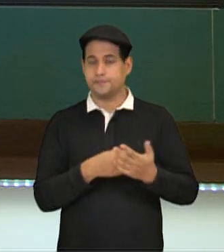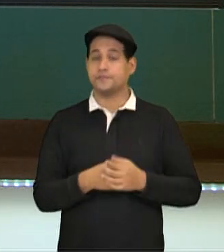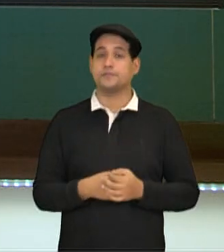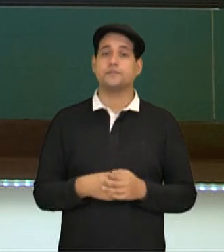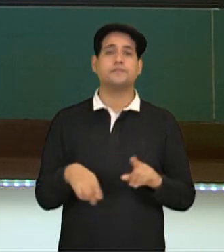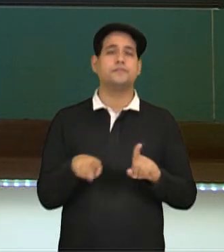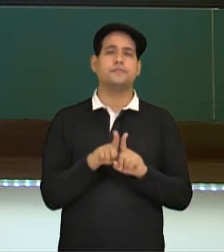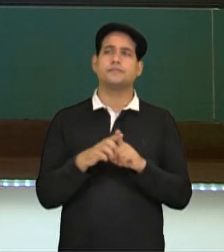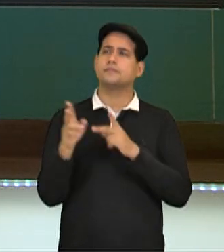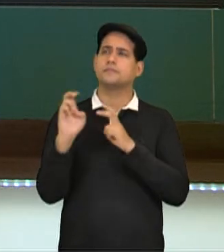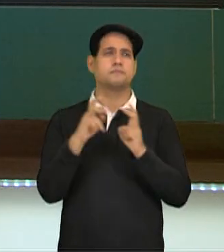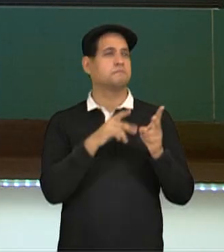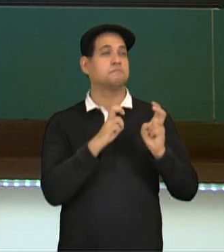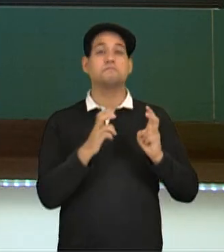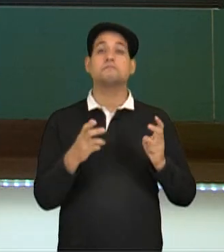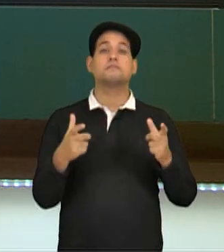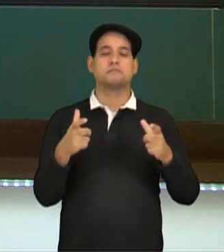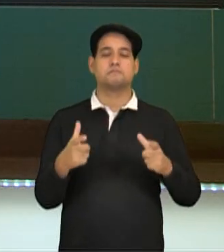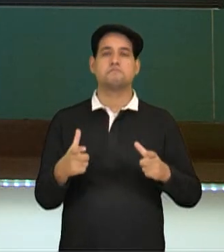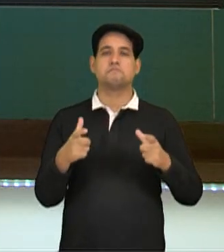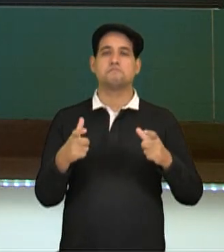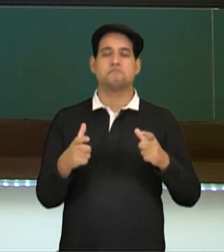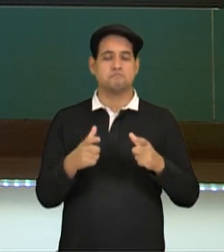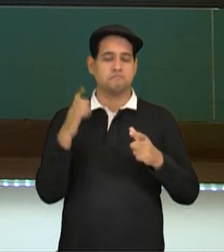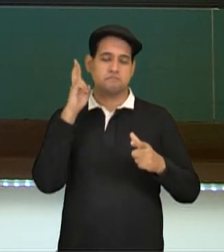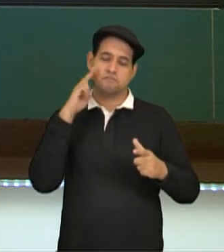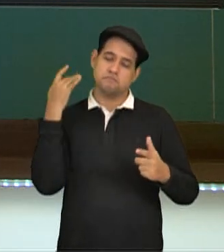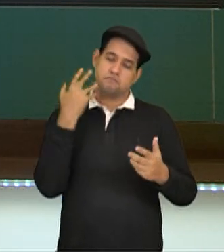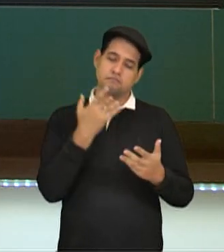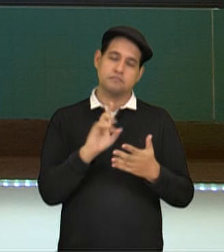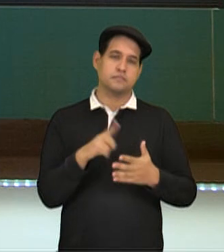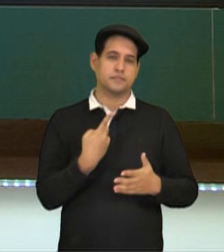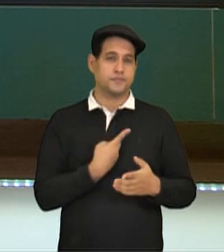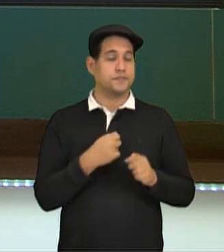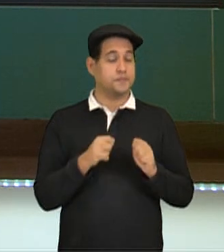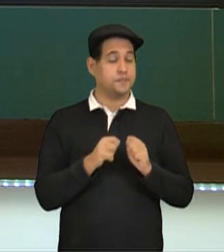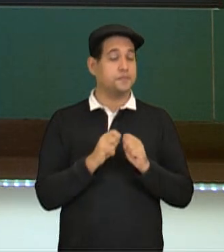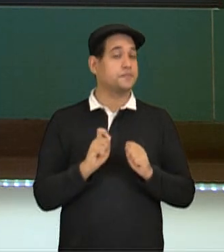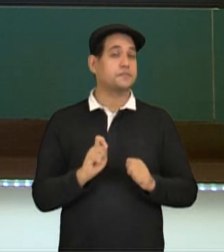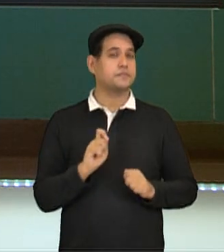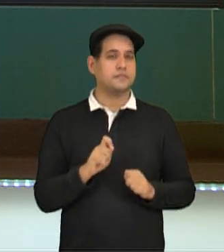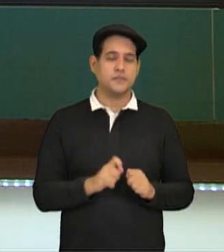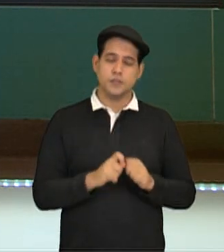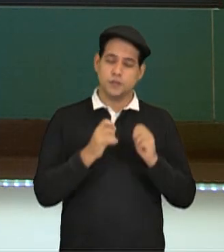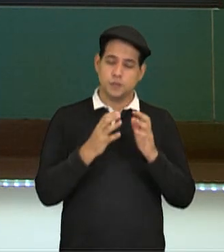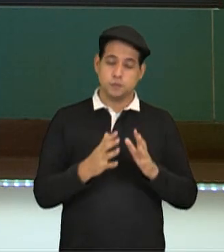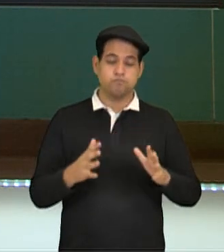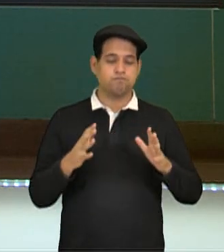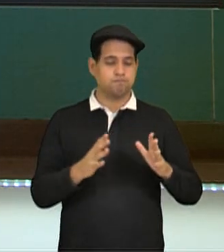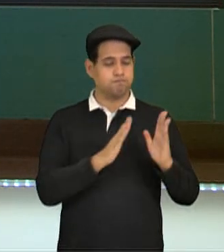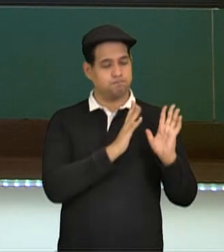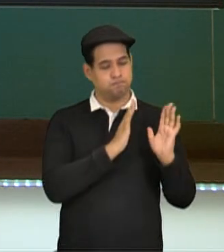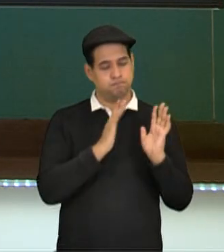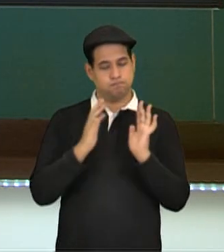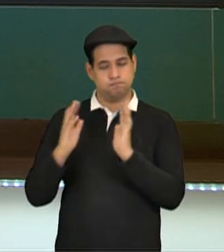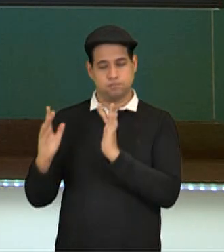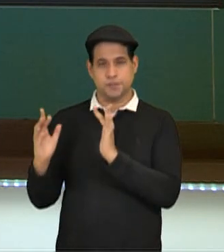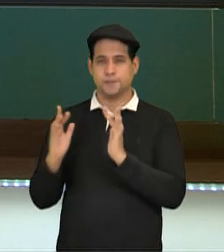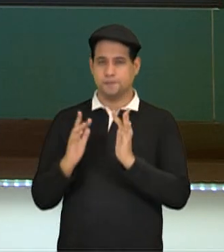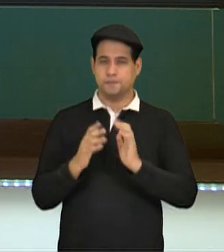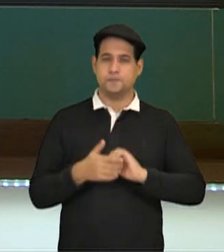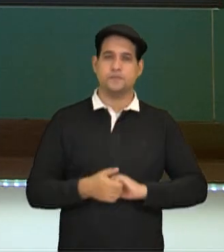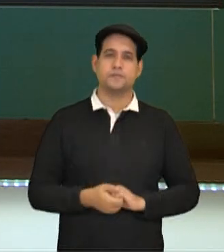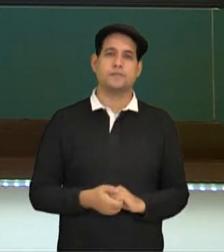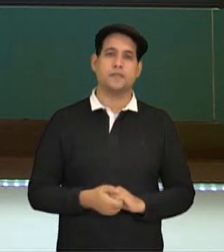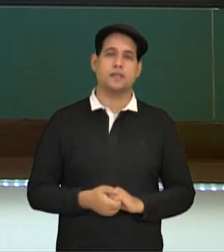e identificar o tempo da narrativa. Então vamos trabalhar um pouquinho também a dimensão temporal dentro de uma